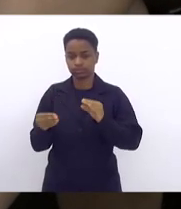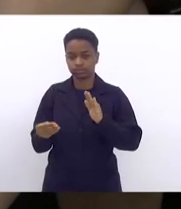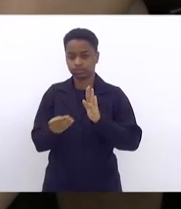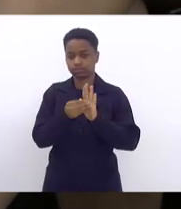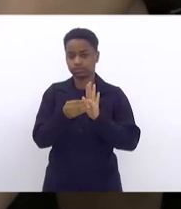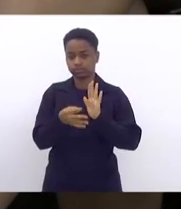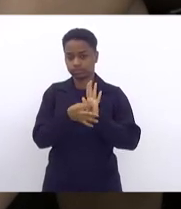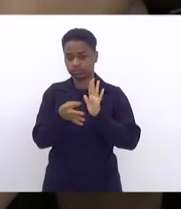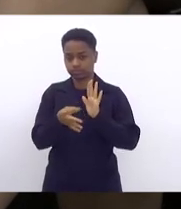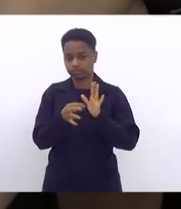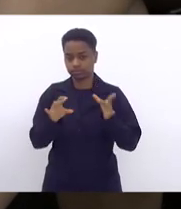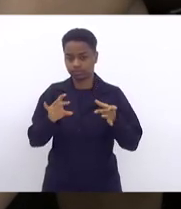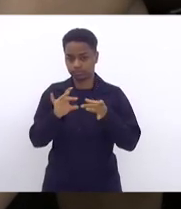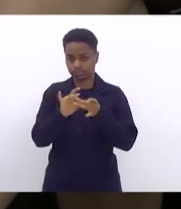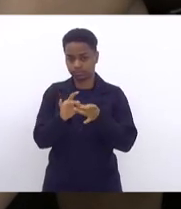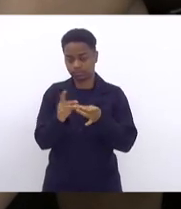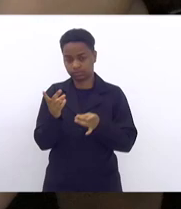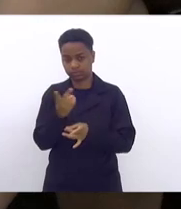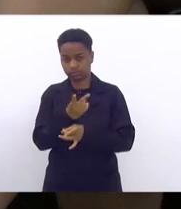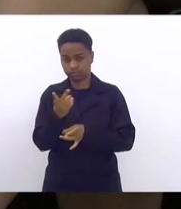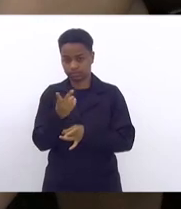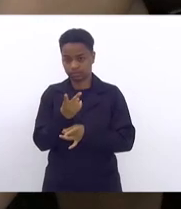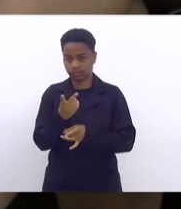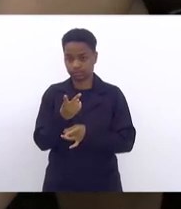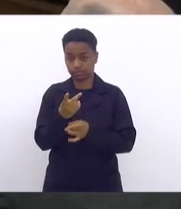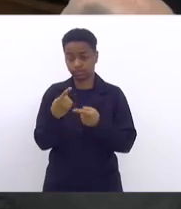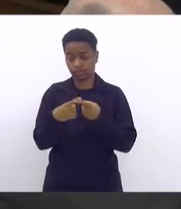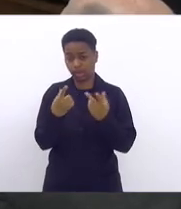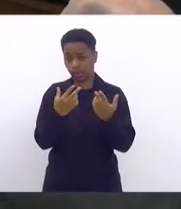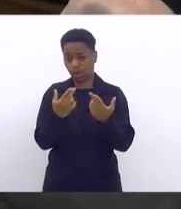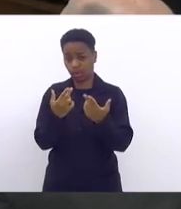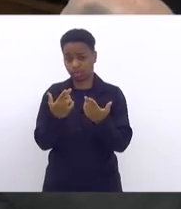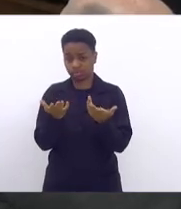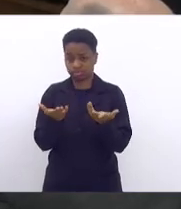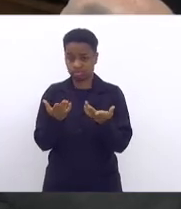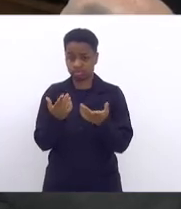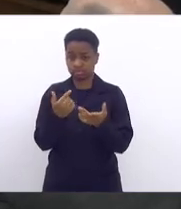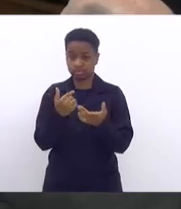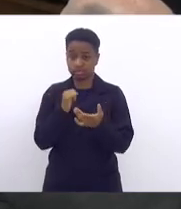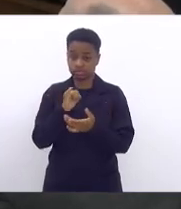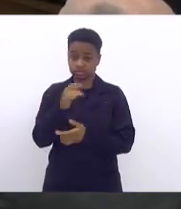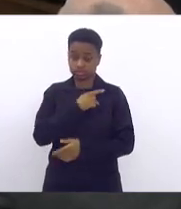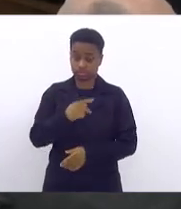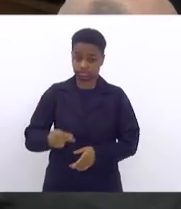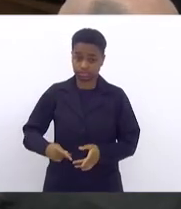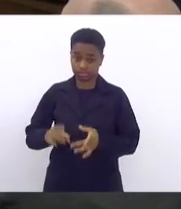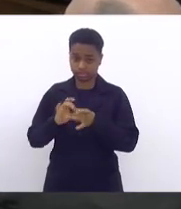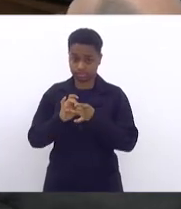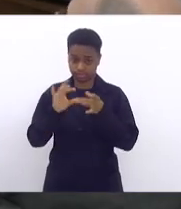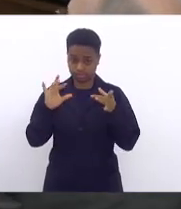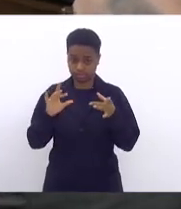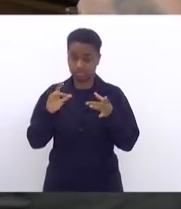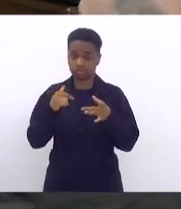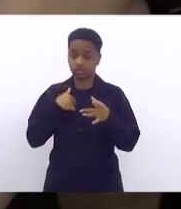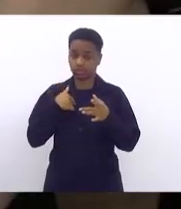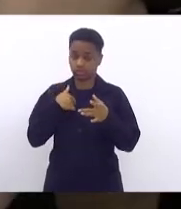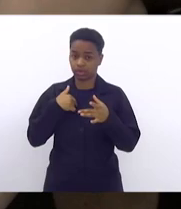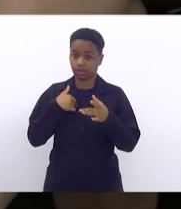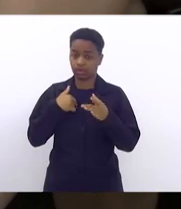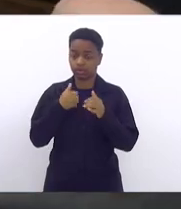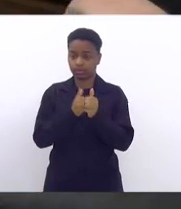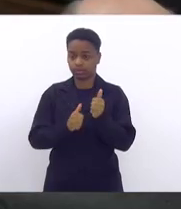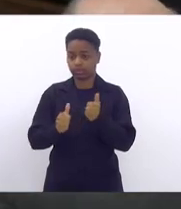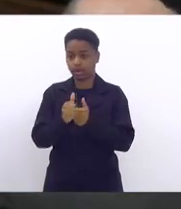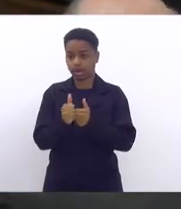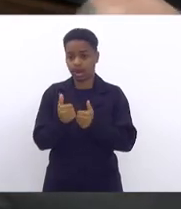aglutinando a segunda e a primeira. Está resolvido. São iguaizinhas. Com a autorização do presidente, eu chamo feito a ordem, acolhendo a sugestão